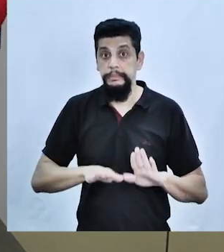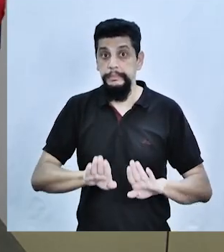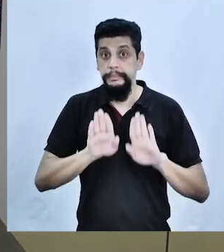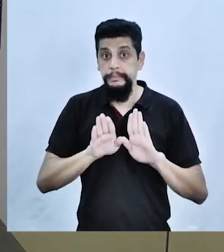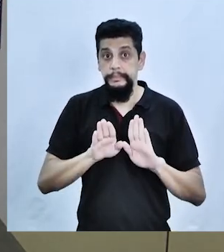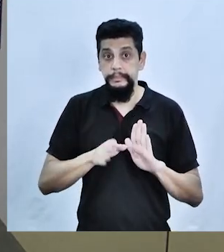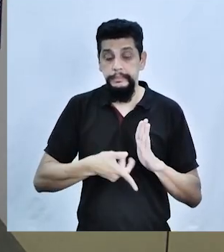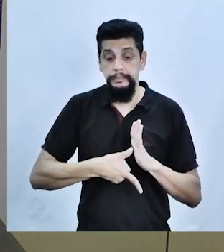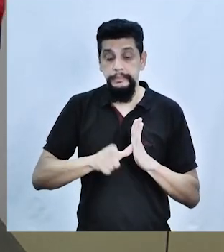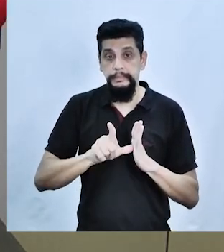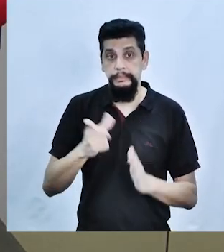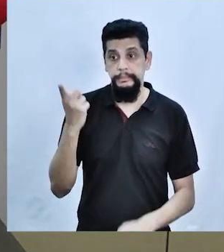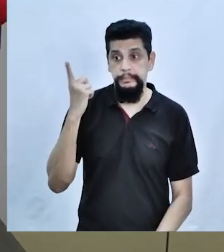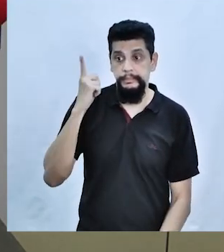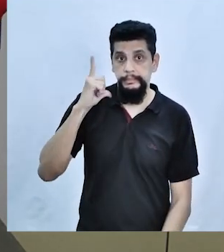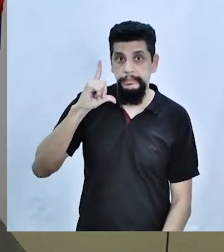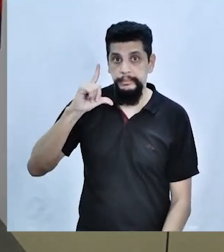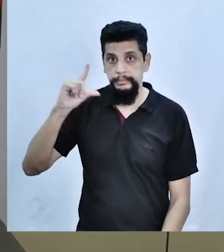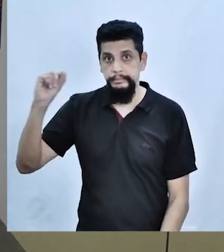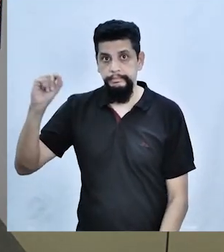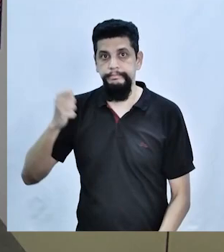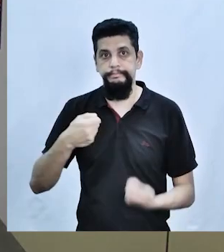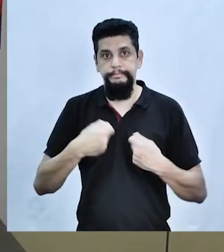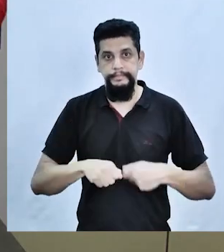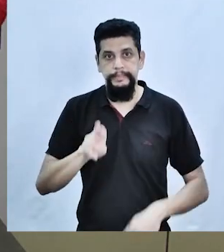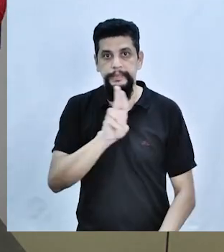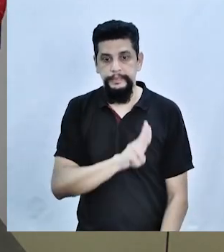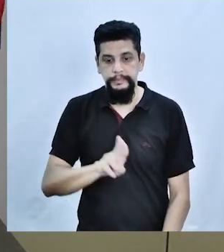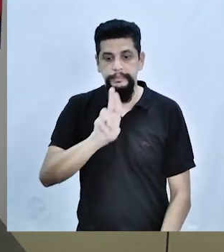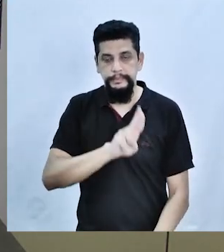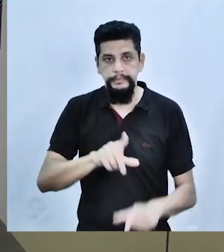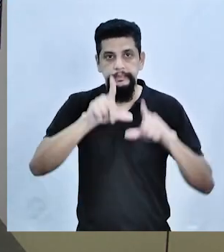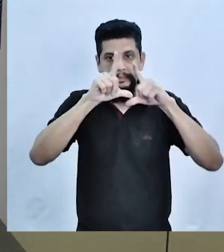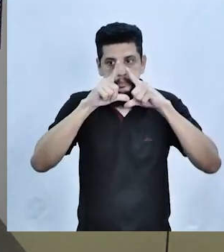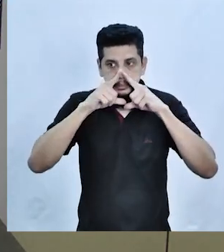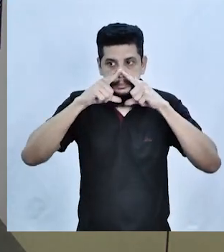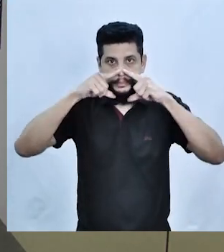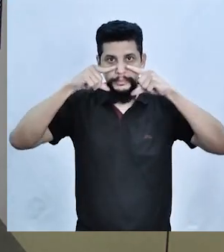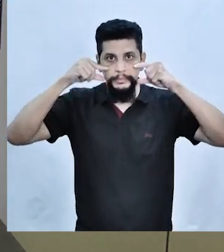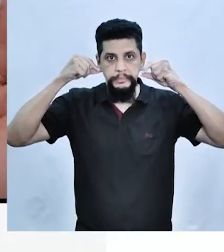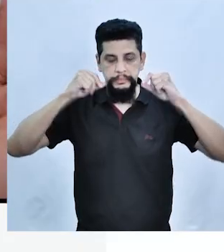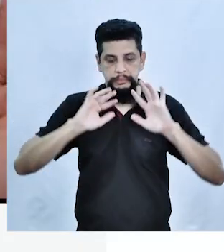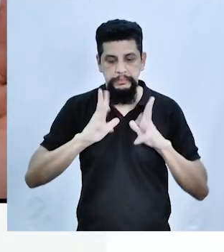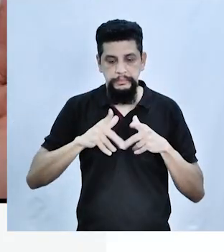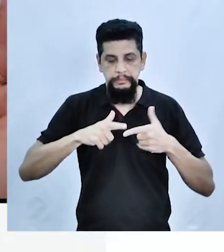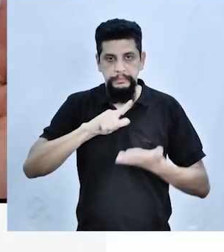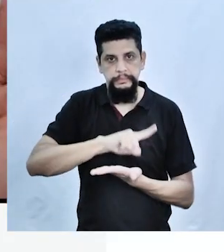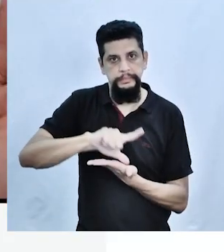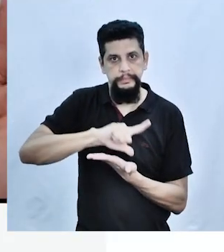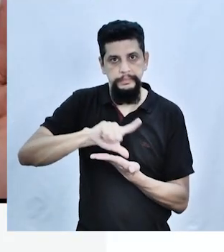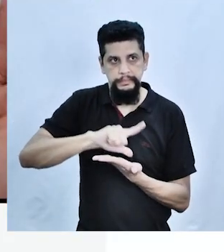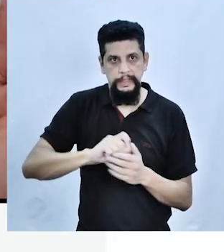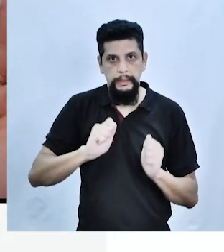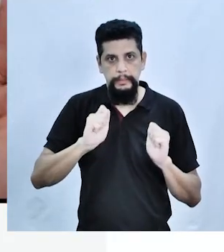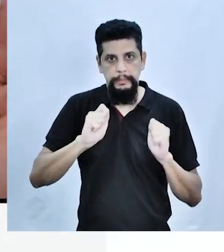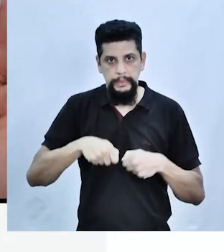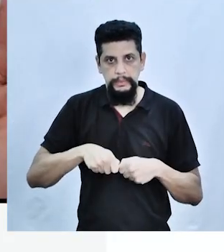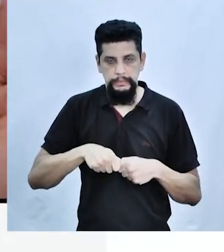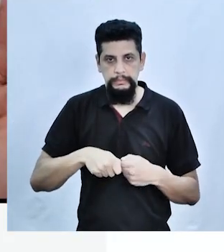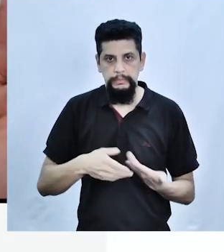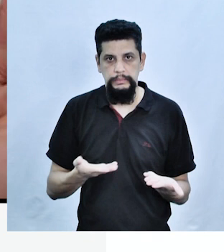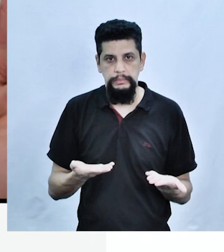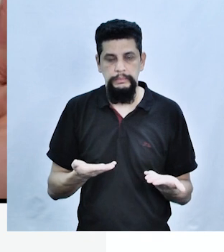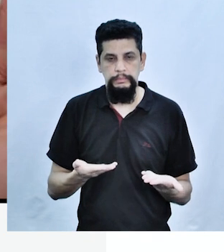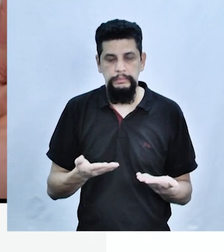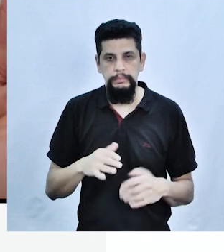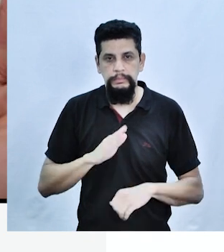por aqui. Antes, lembrando que para sair a gente precisa usar a máscara, deixar tudo limpinho para a